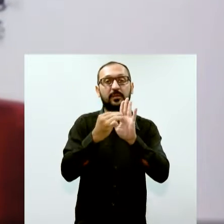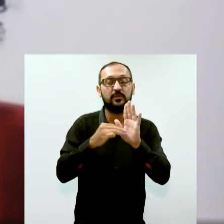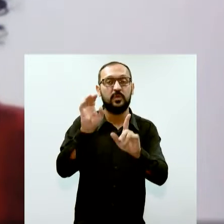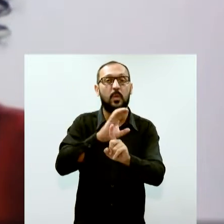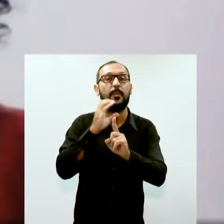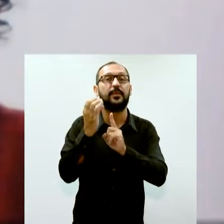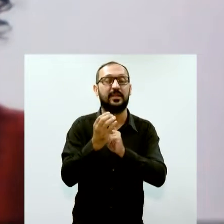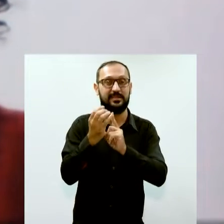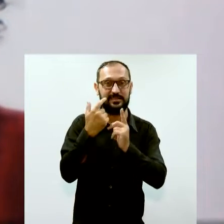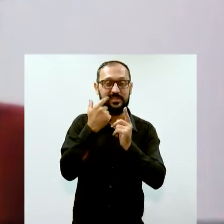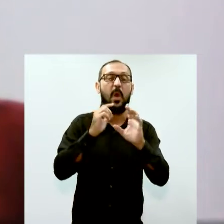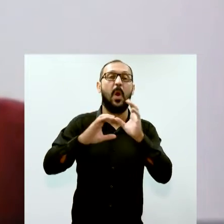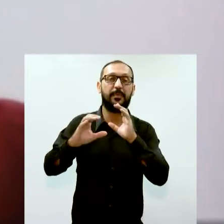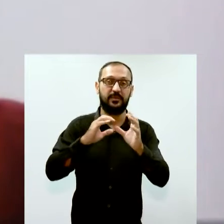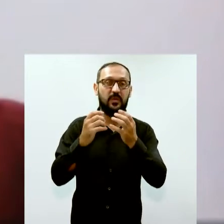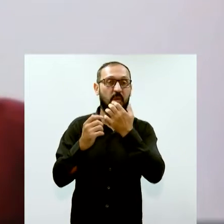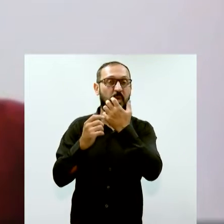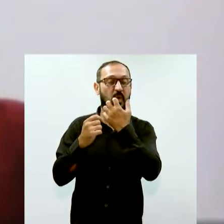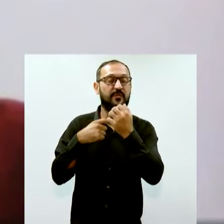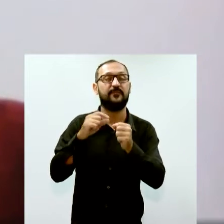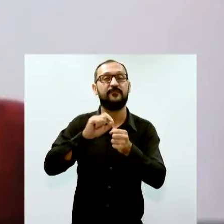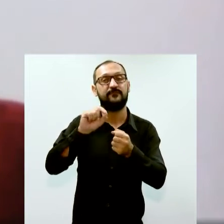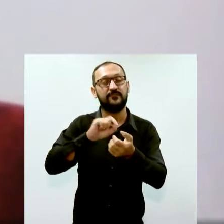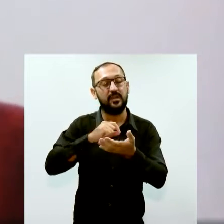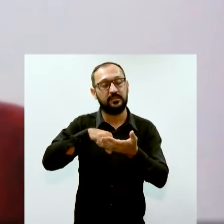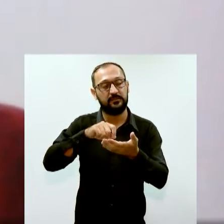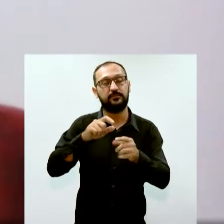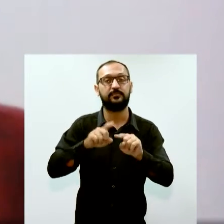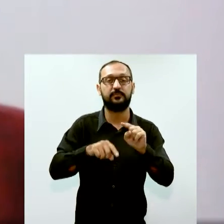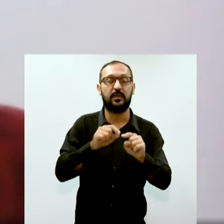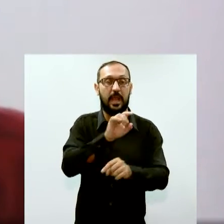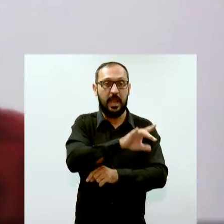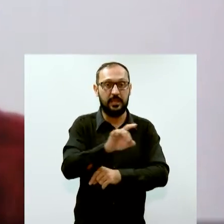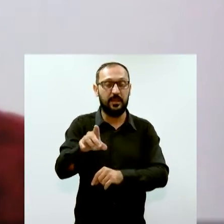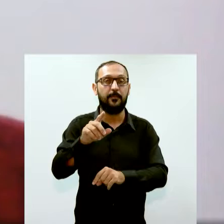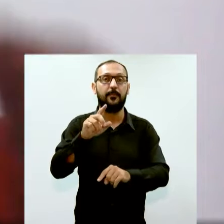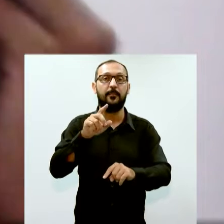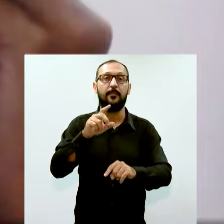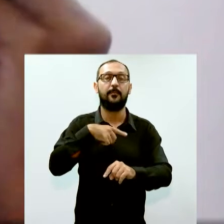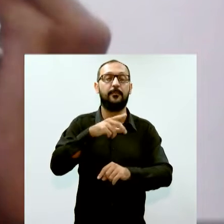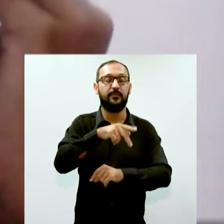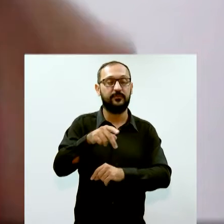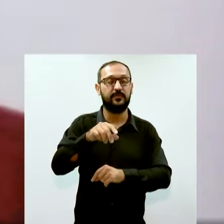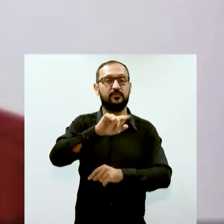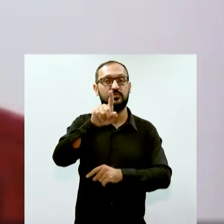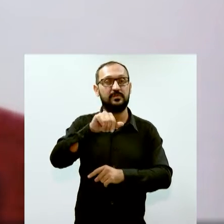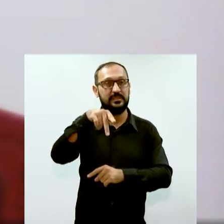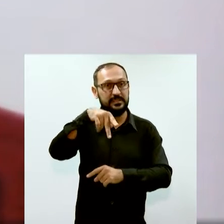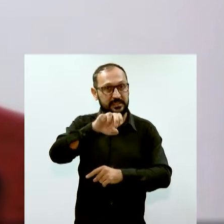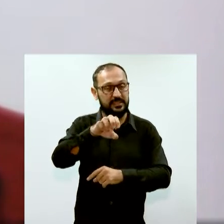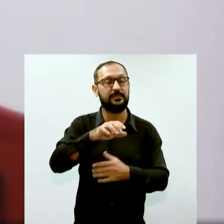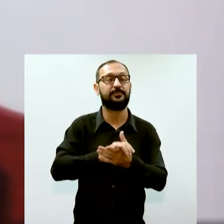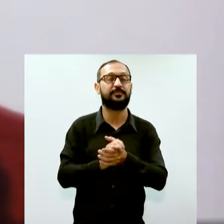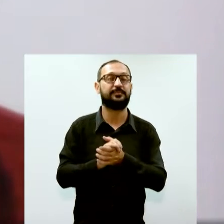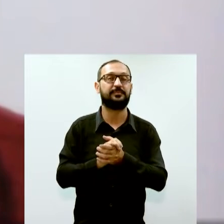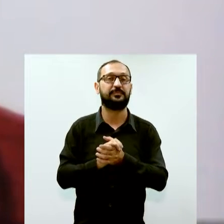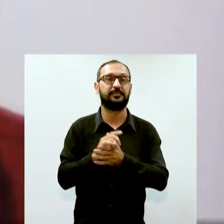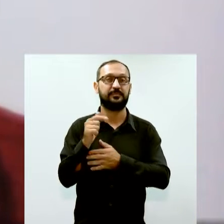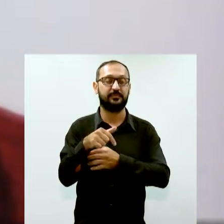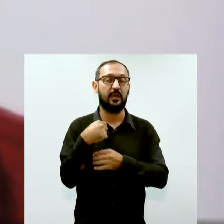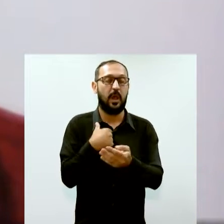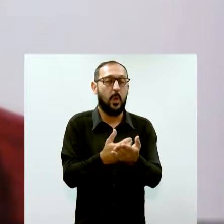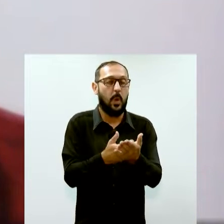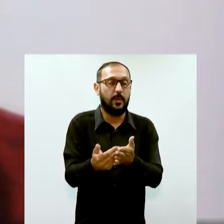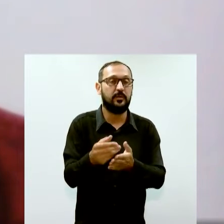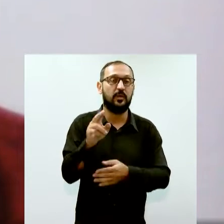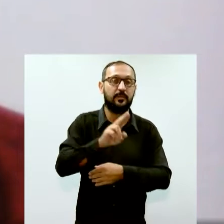Zine, e foram feitos zines com esses materiais. Cada professor produziu um zine. No entanto, eles começaram